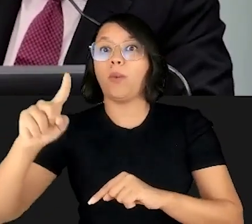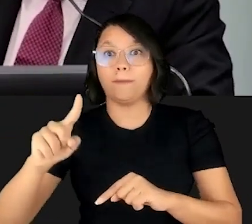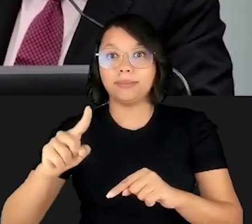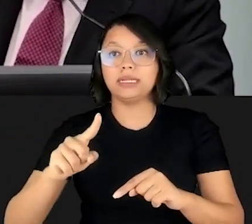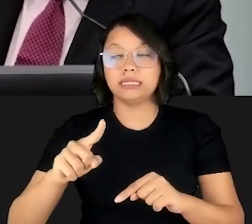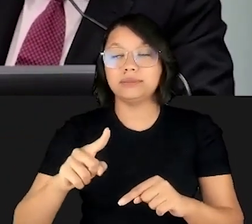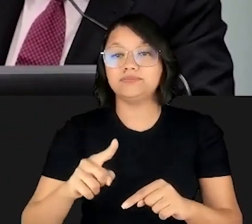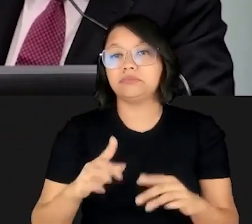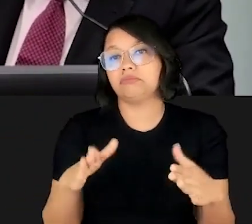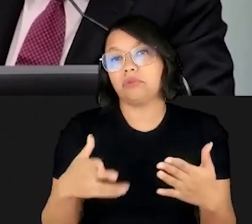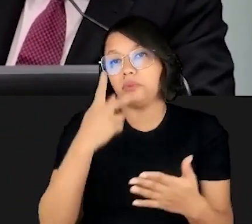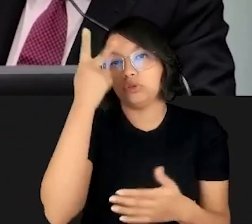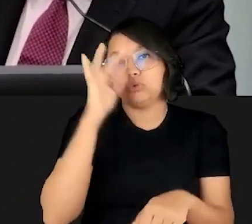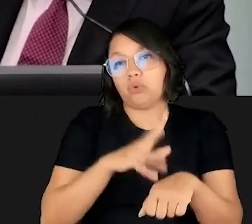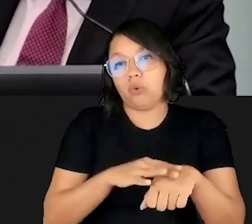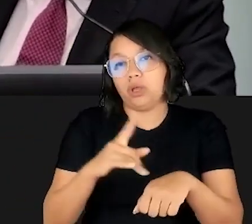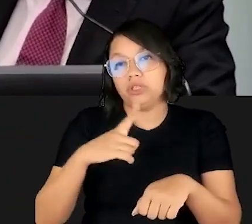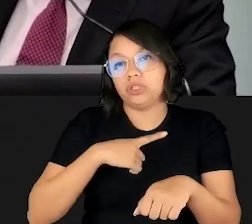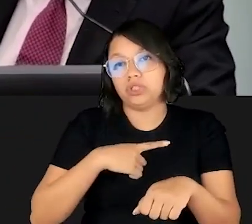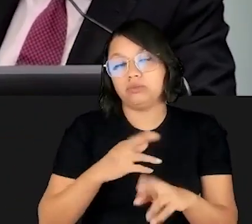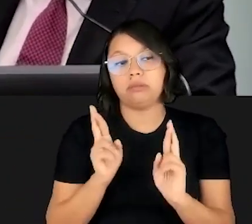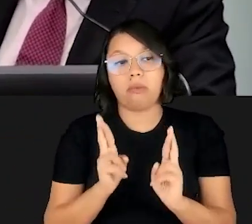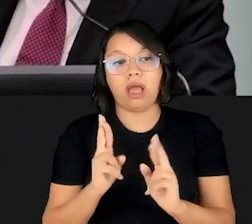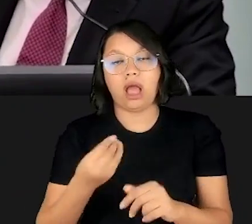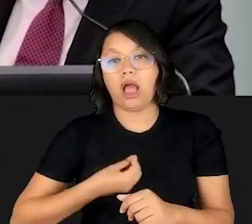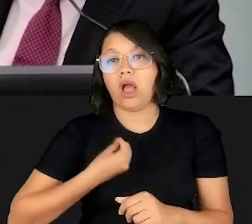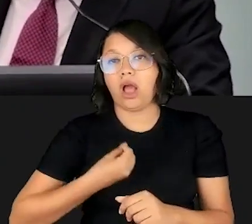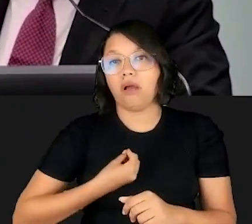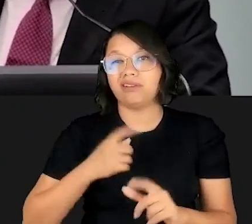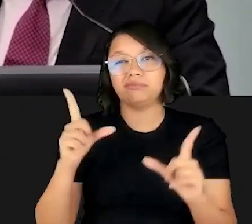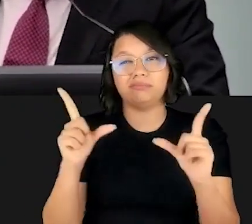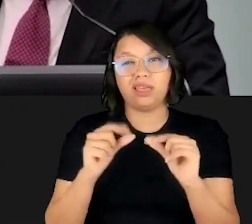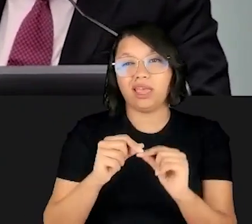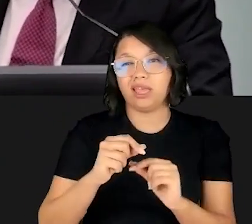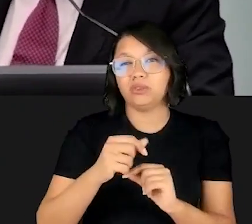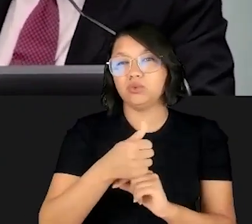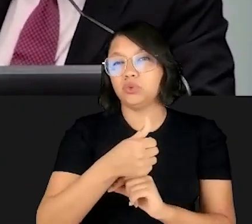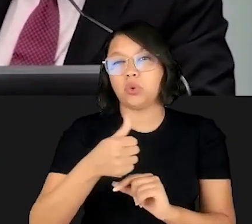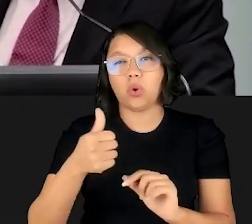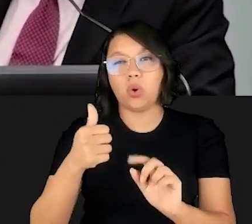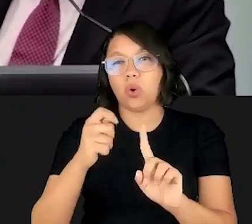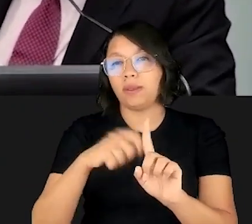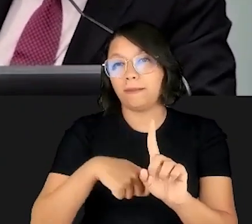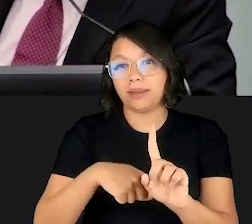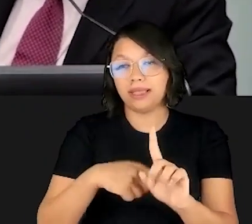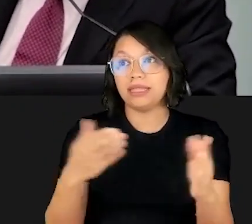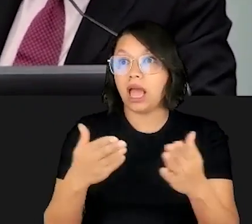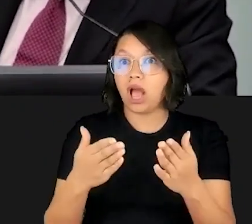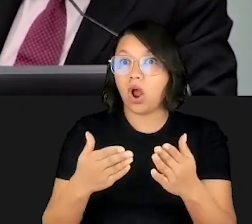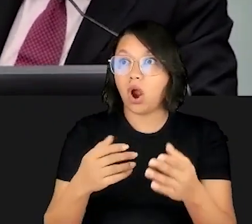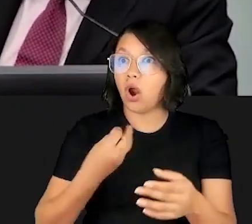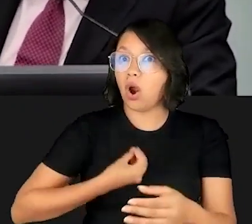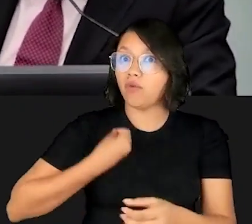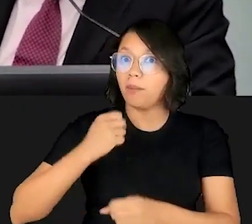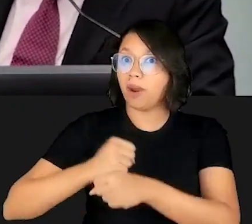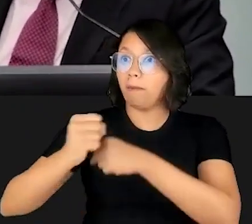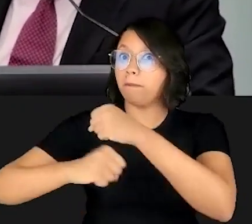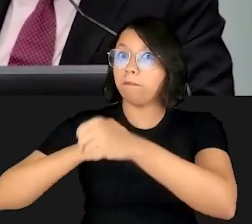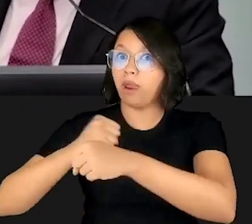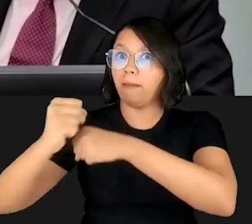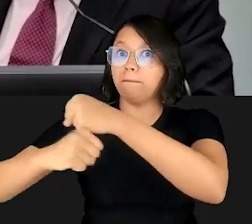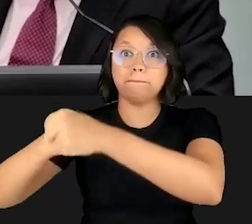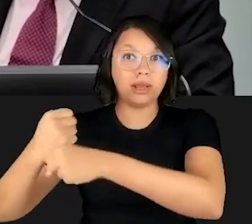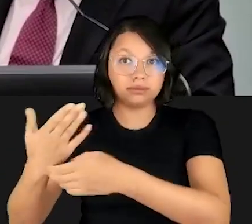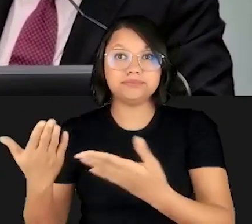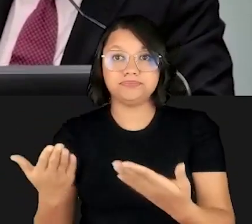de vida de menos de 11 meses passaram a viver anos e anos, mesmo com doença metastática, e alguns que eram incuráveis passaram a ser curados. Então, foi